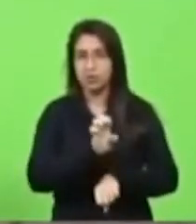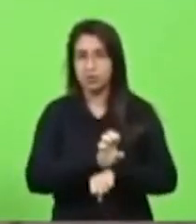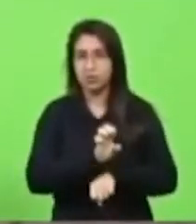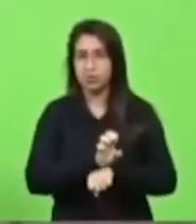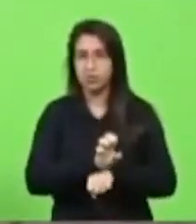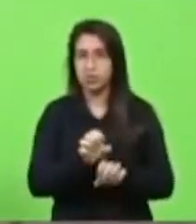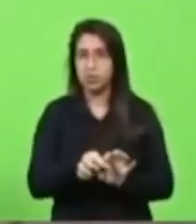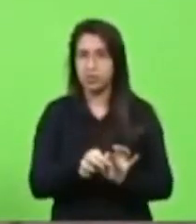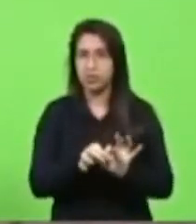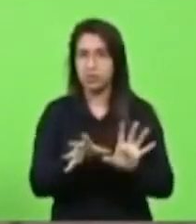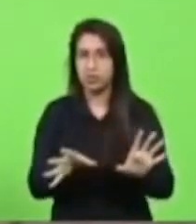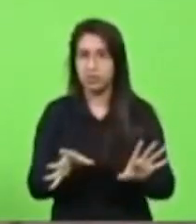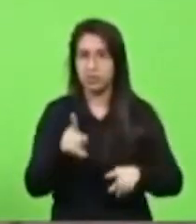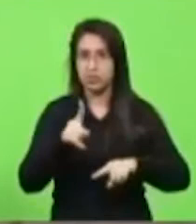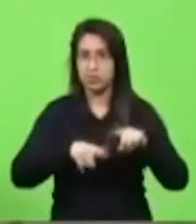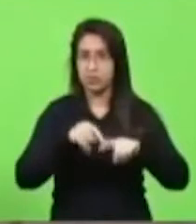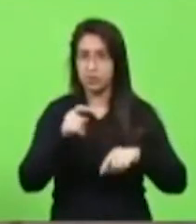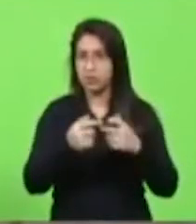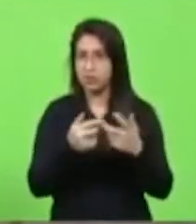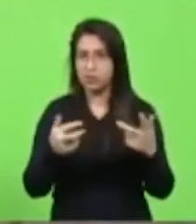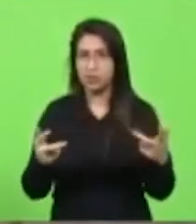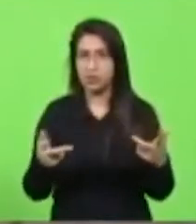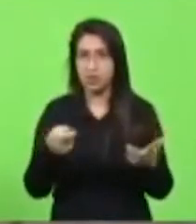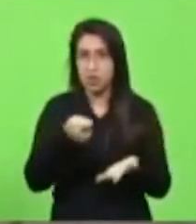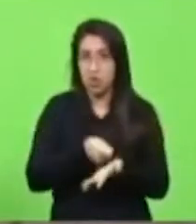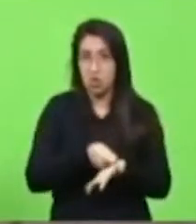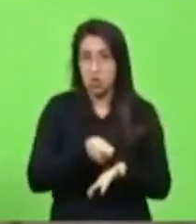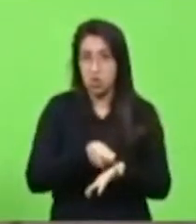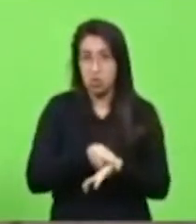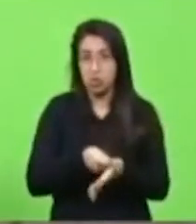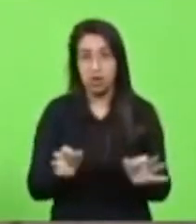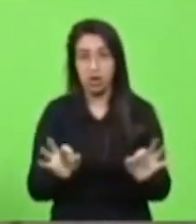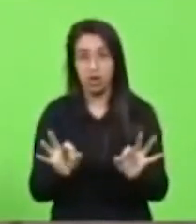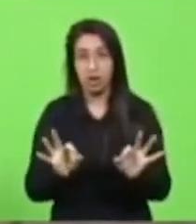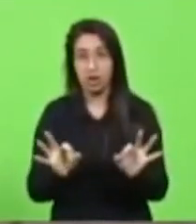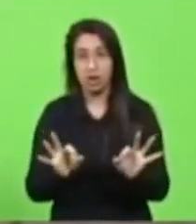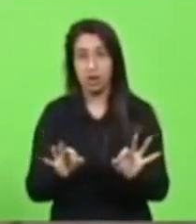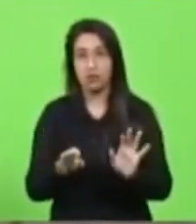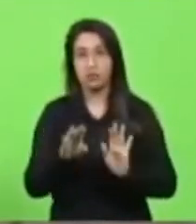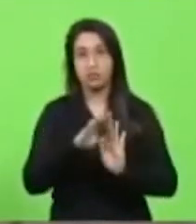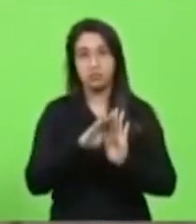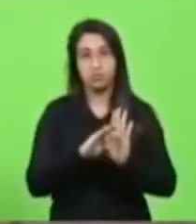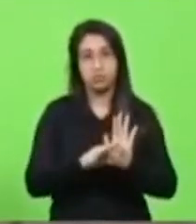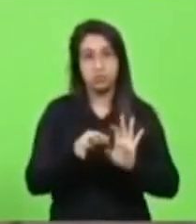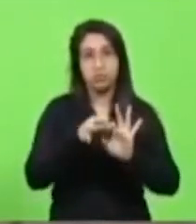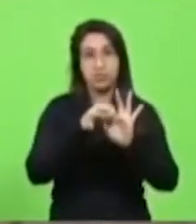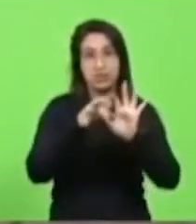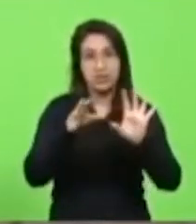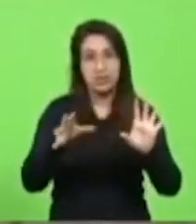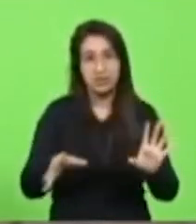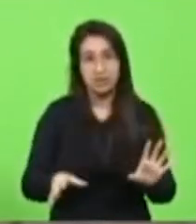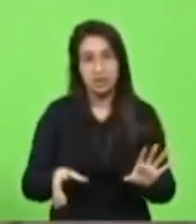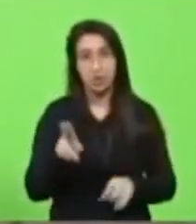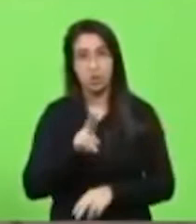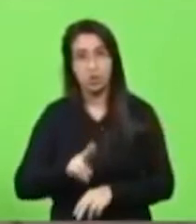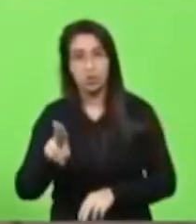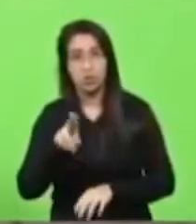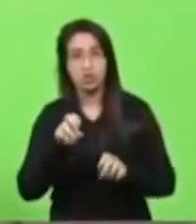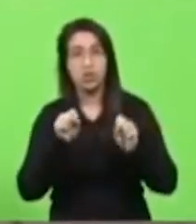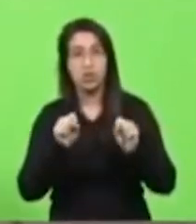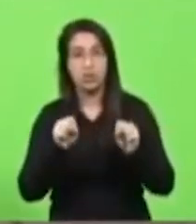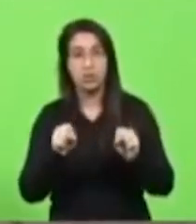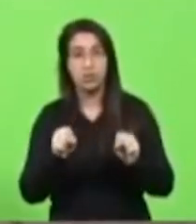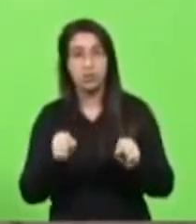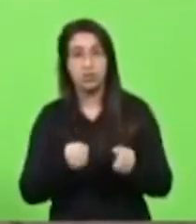muito importante. Não obriga o Estado a fornecer, tá? Ele regulamenta a utilização e os agentes podem conquistar, eles podem